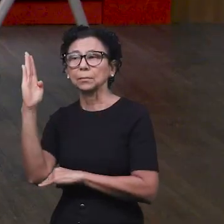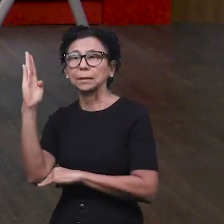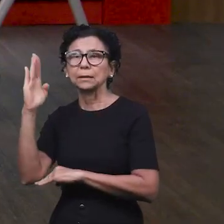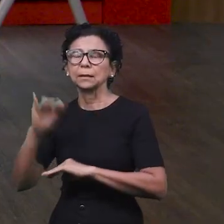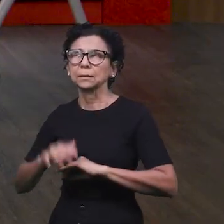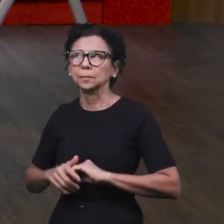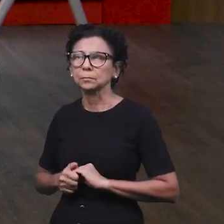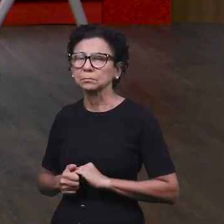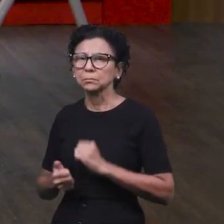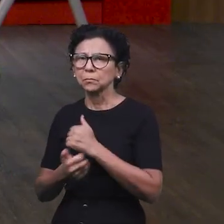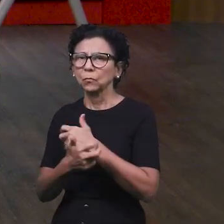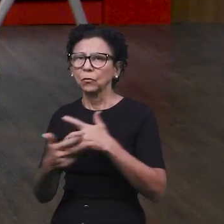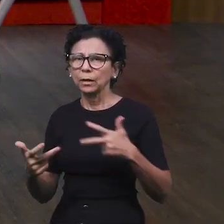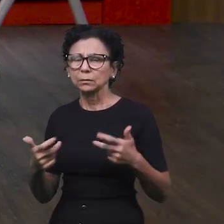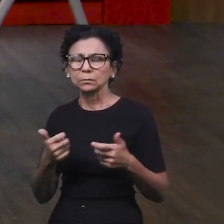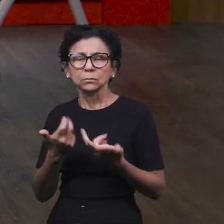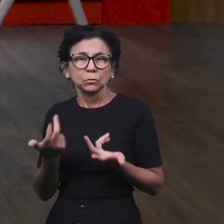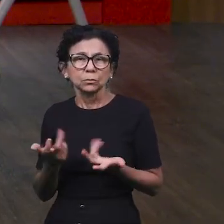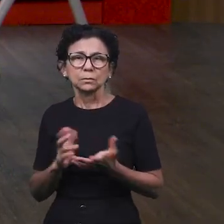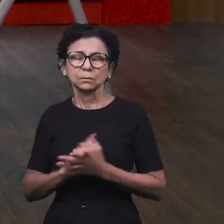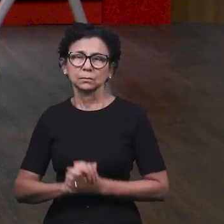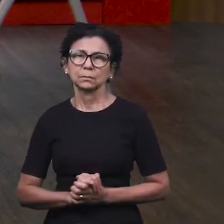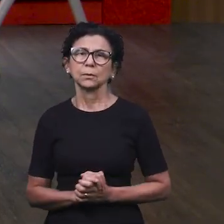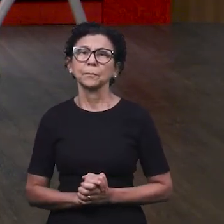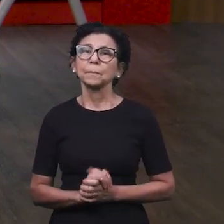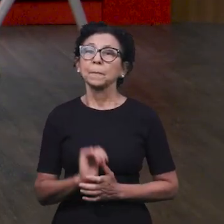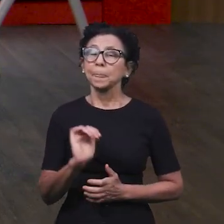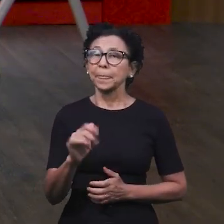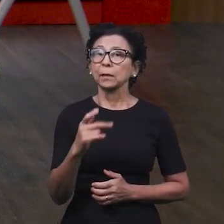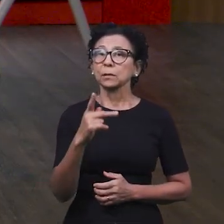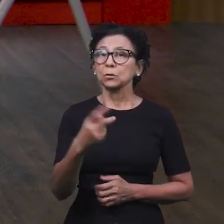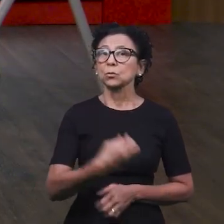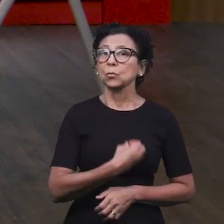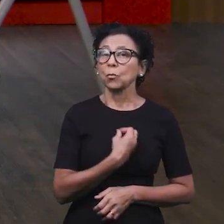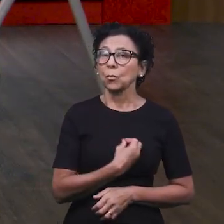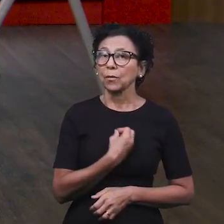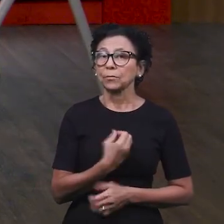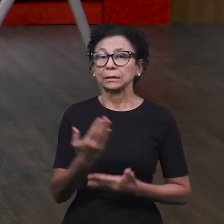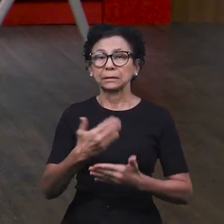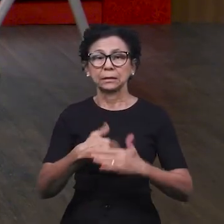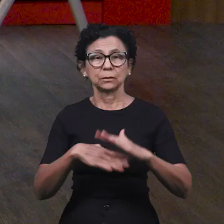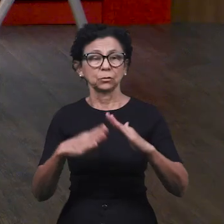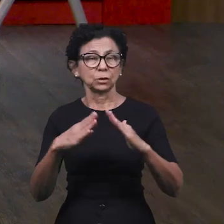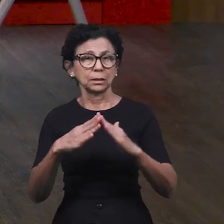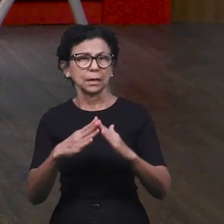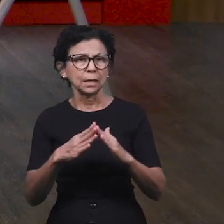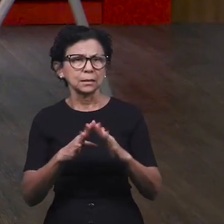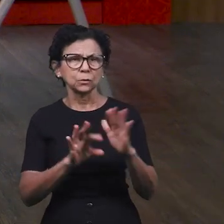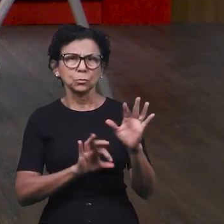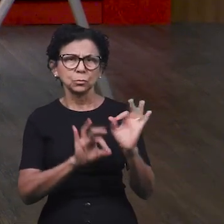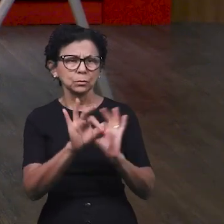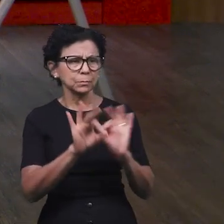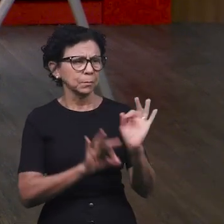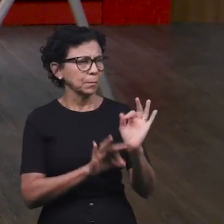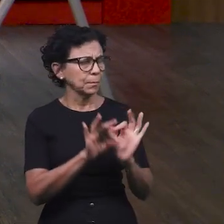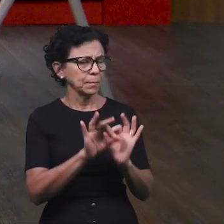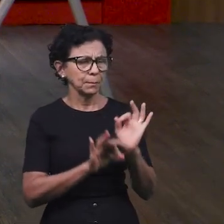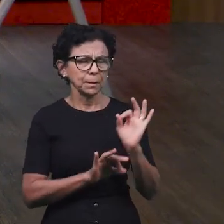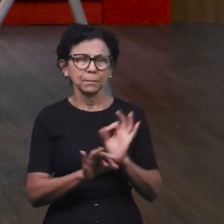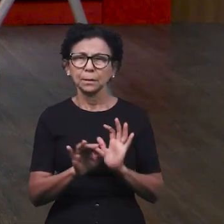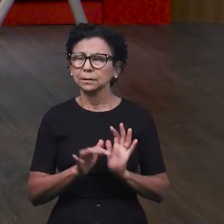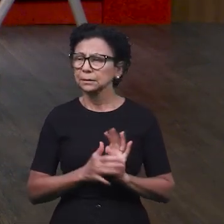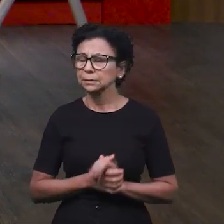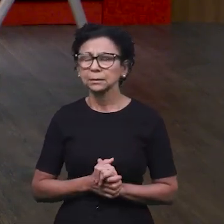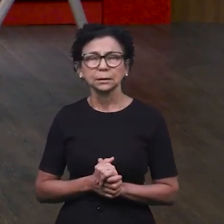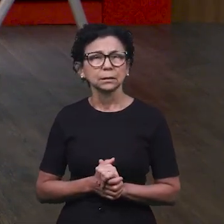nossa vida, a sua vida pessoal, financeira, a sua vida doméstica, como família, sem planejamento, qualquer negócio sem